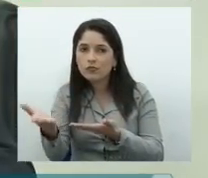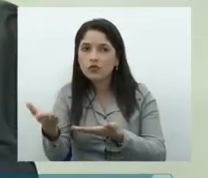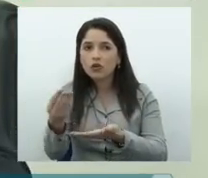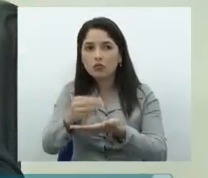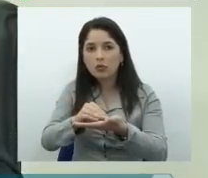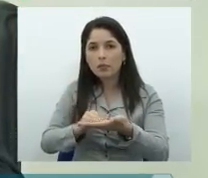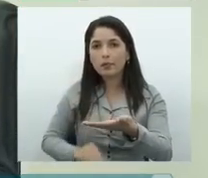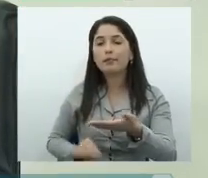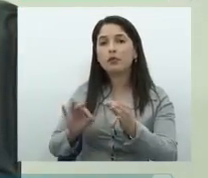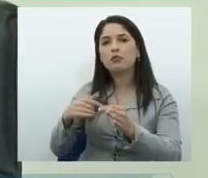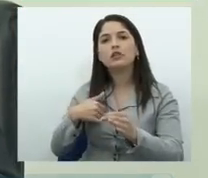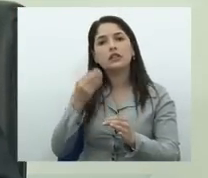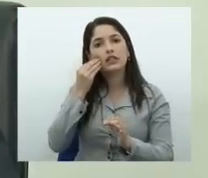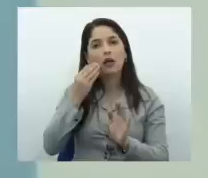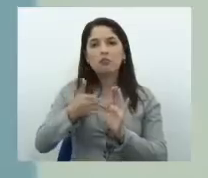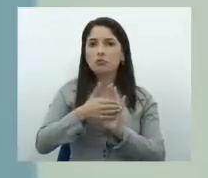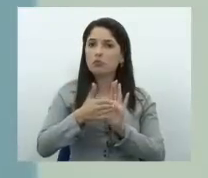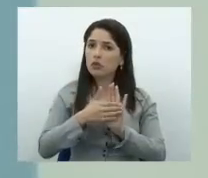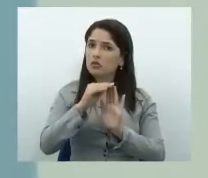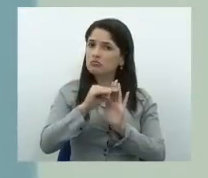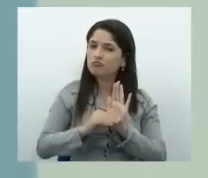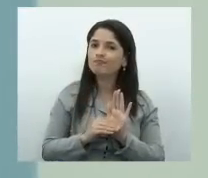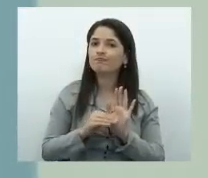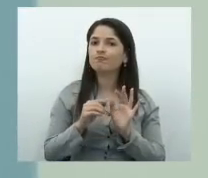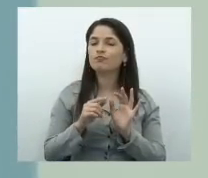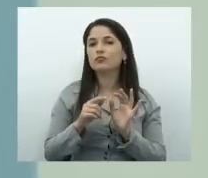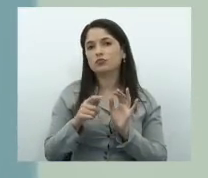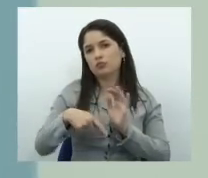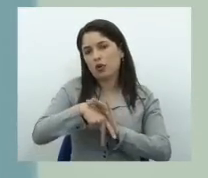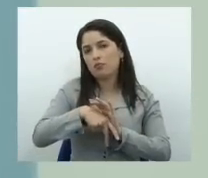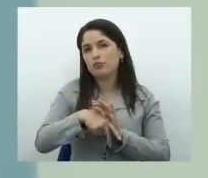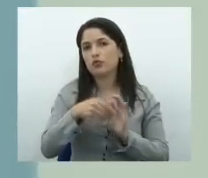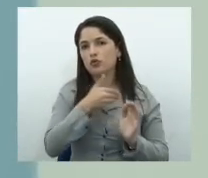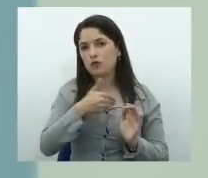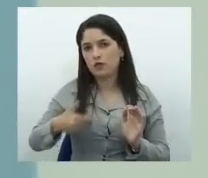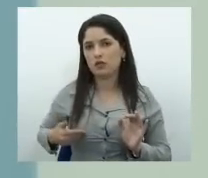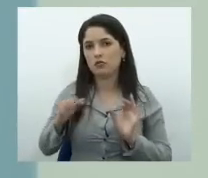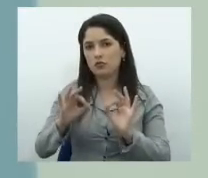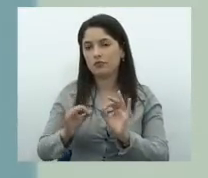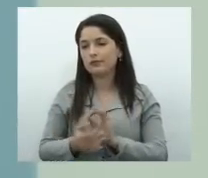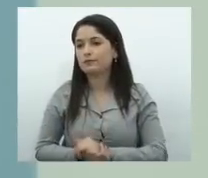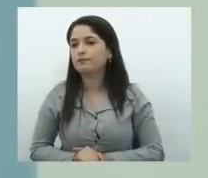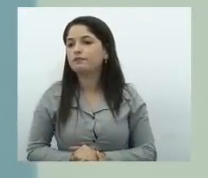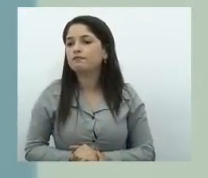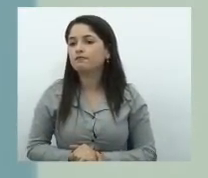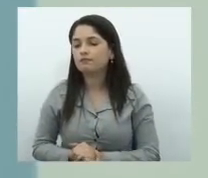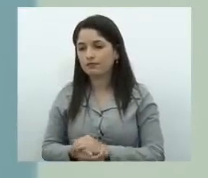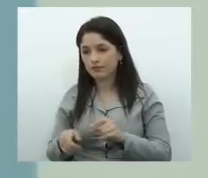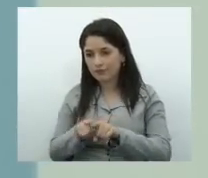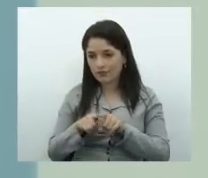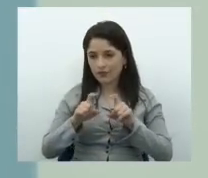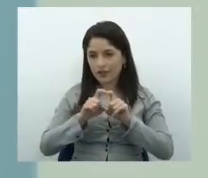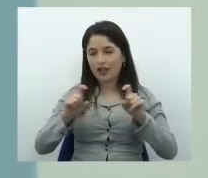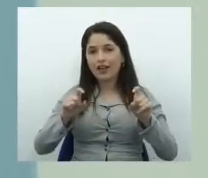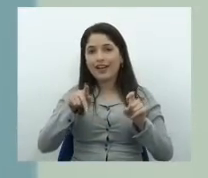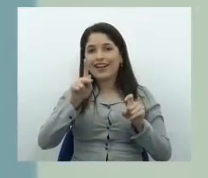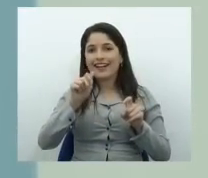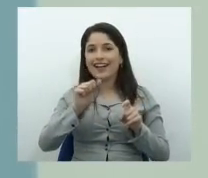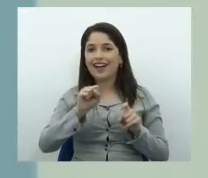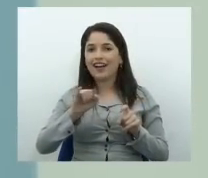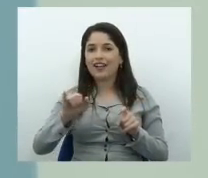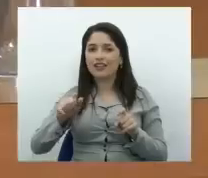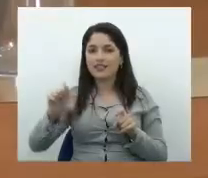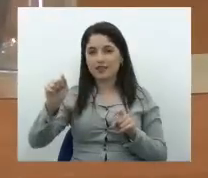ótimo plano de governo. Muito obrigado, candidato. Então, sobrou aqui na urna o nome do último jornalista a perguntar, Cássia Franco, da